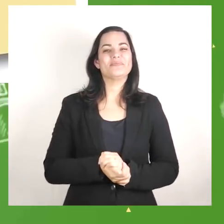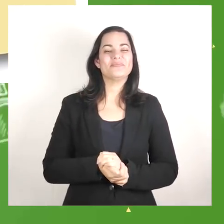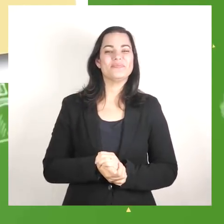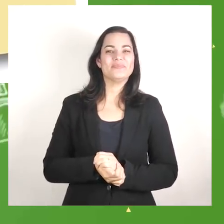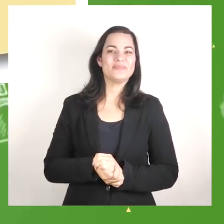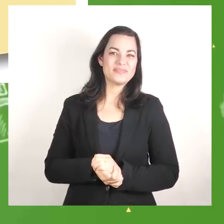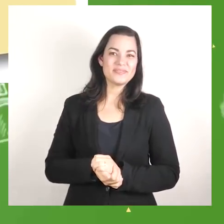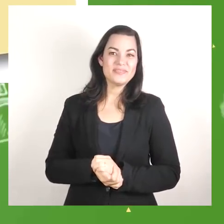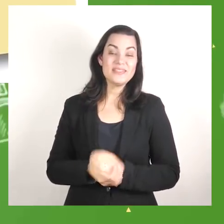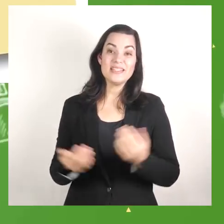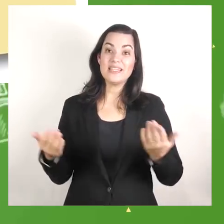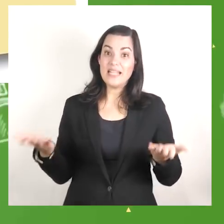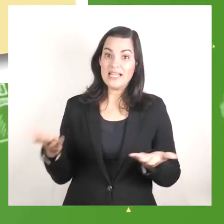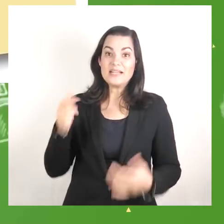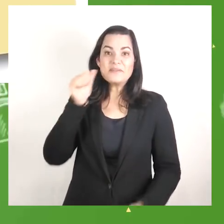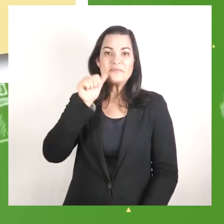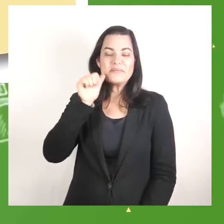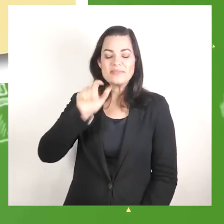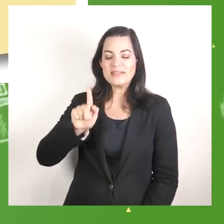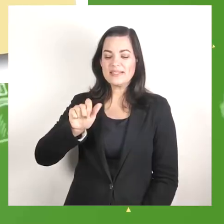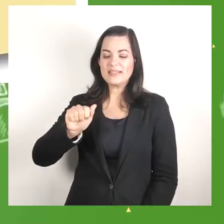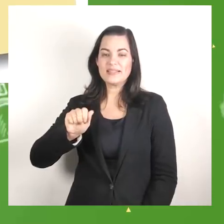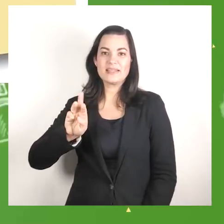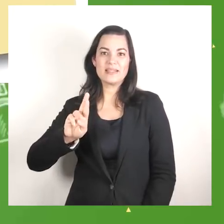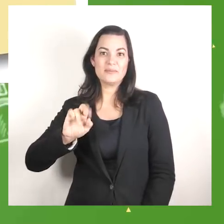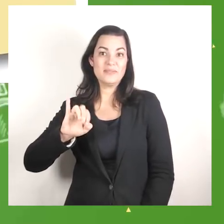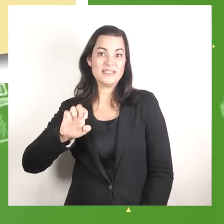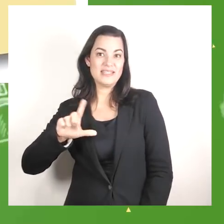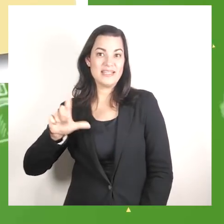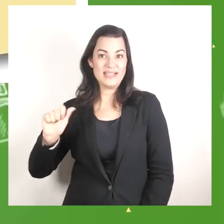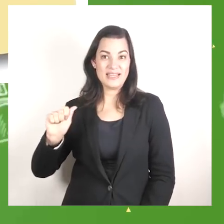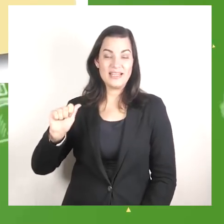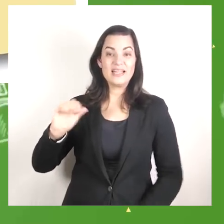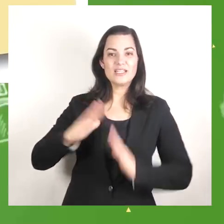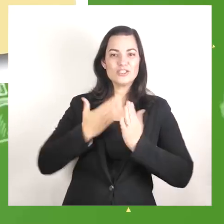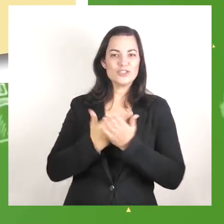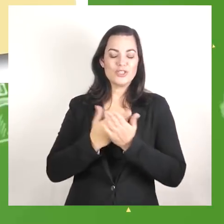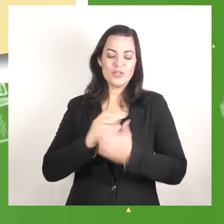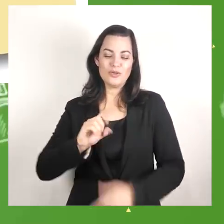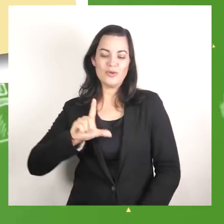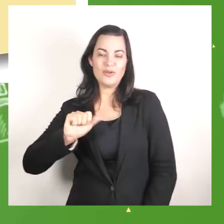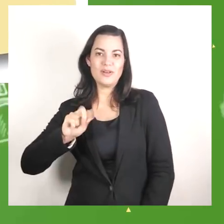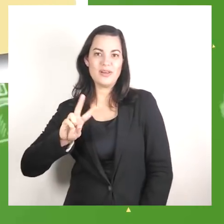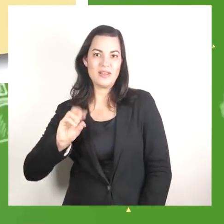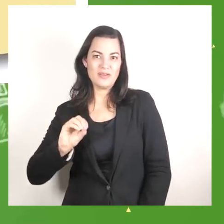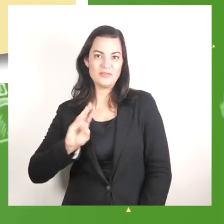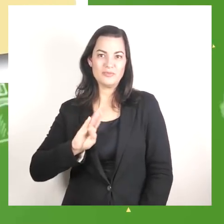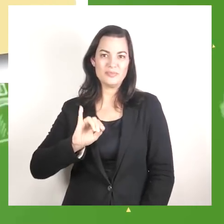encontro. Então, a Gabriela Cosme da Silva, da Escola Olavo Bilac,